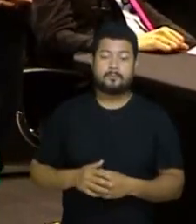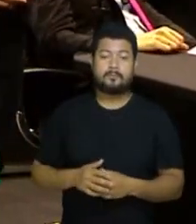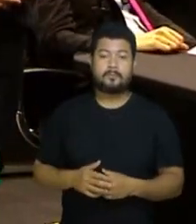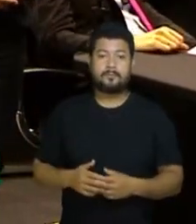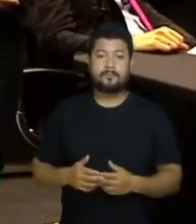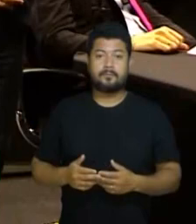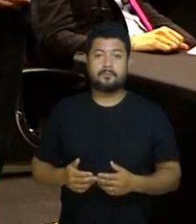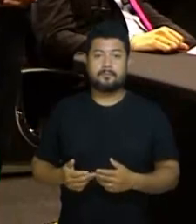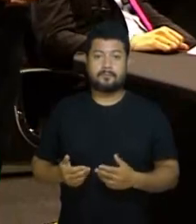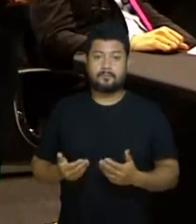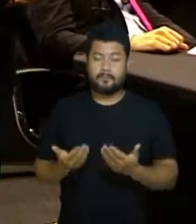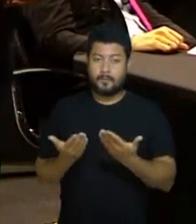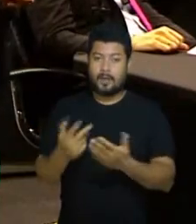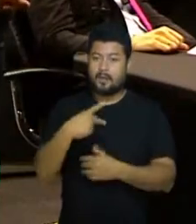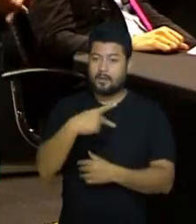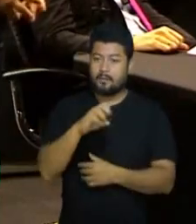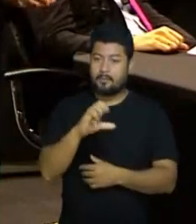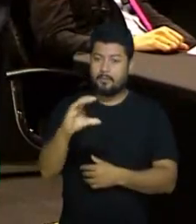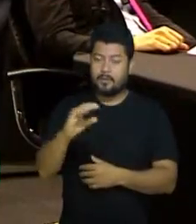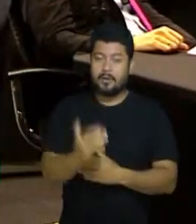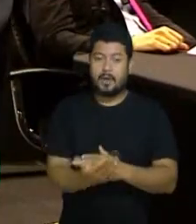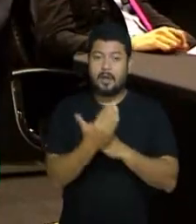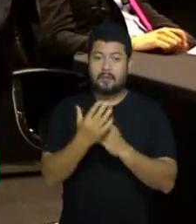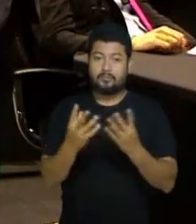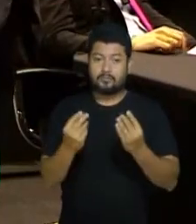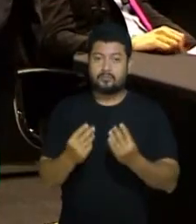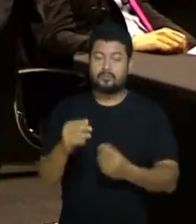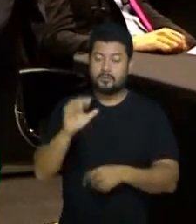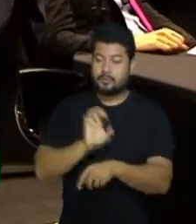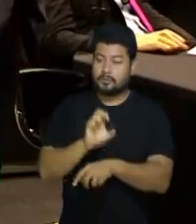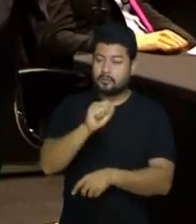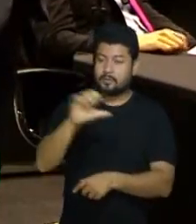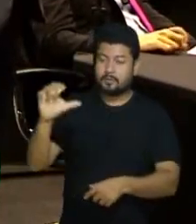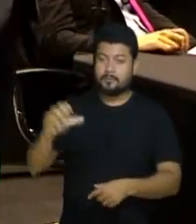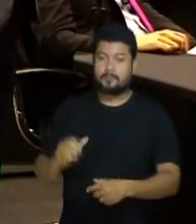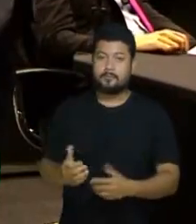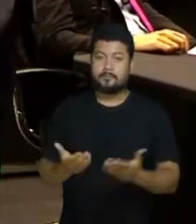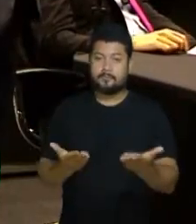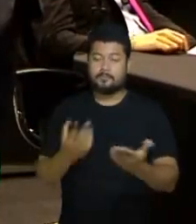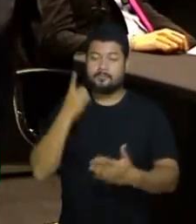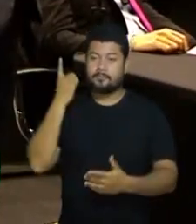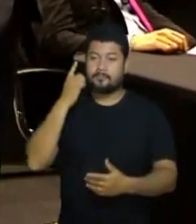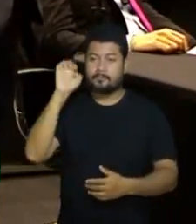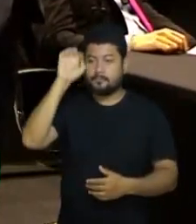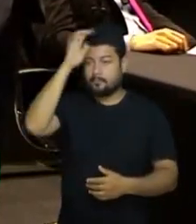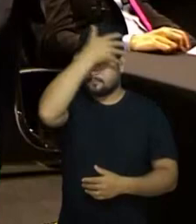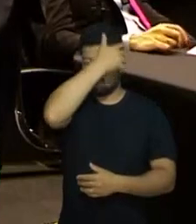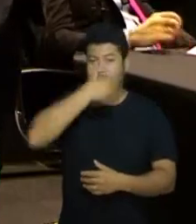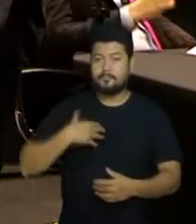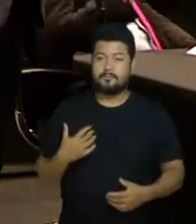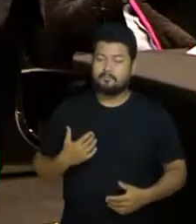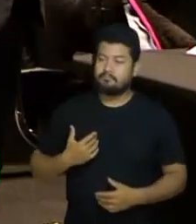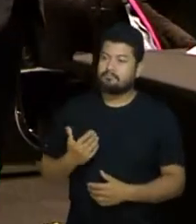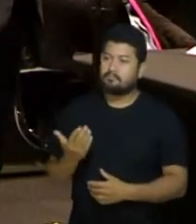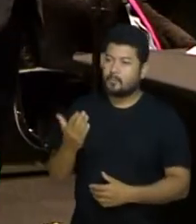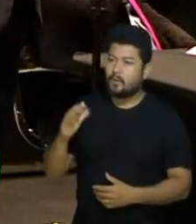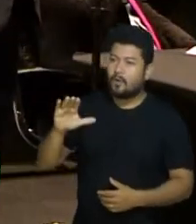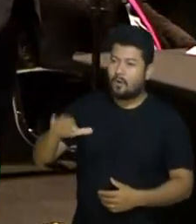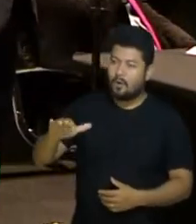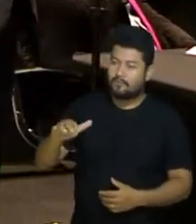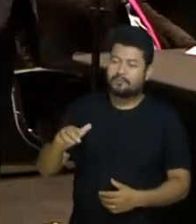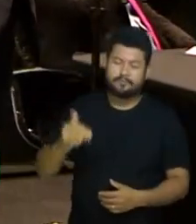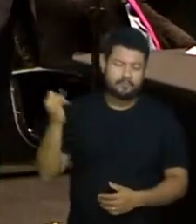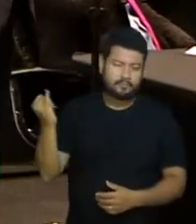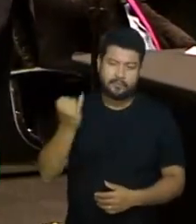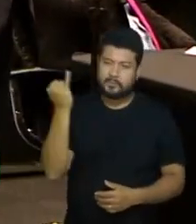Estado de Santa Catarina. Obrigado. Deputado Camilo, importantíssimo esse projeto que hoje é aceito pela Assembleia